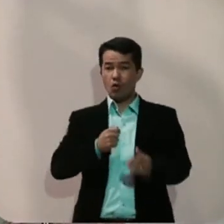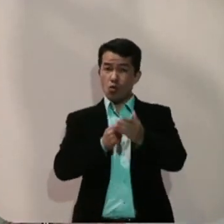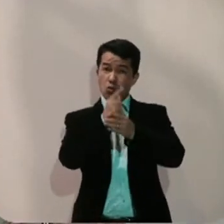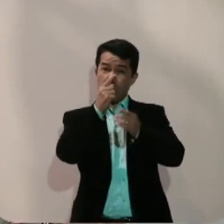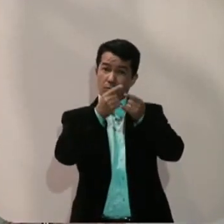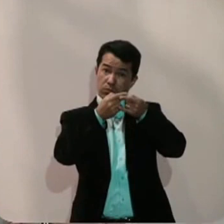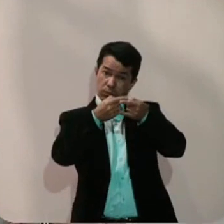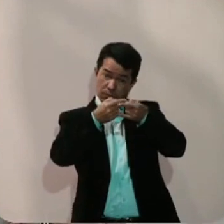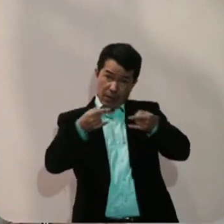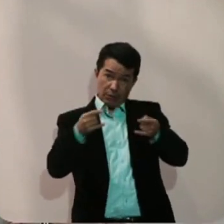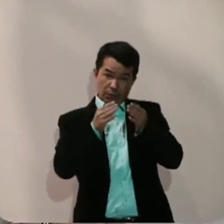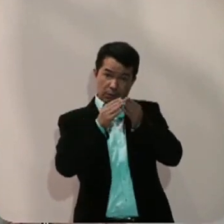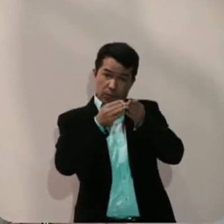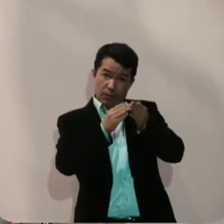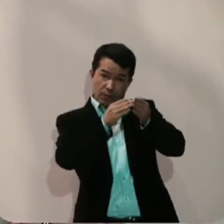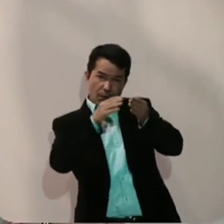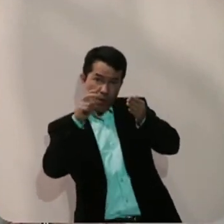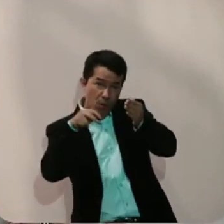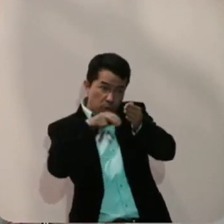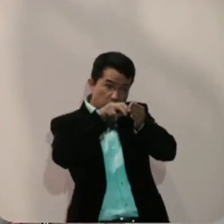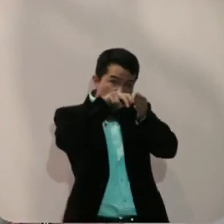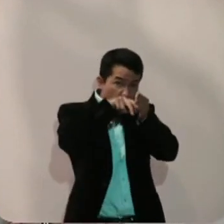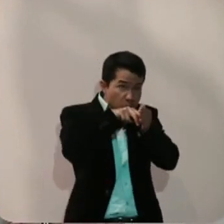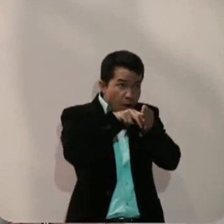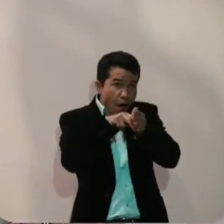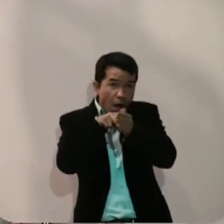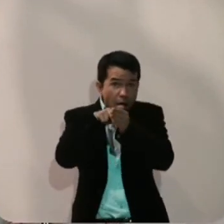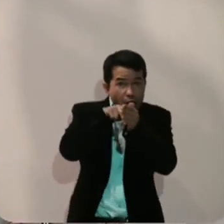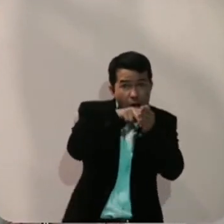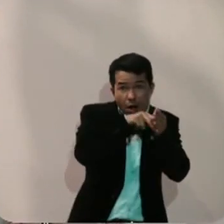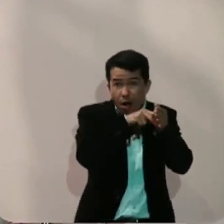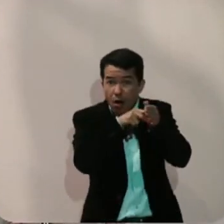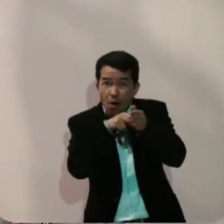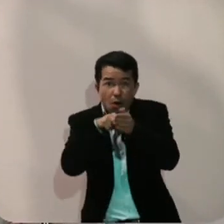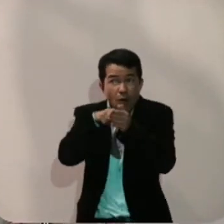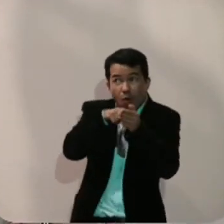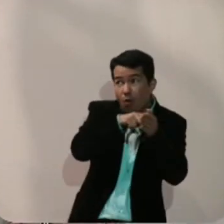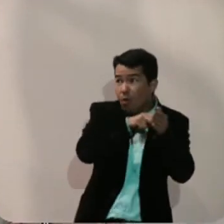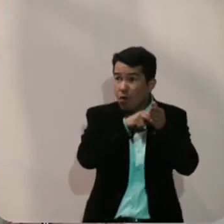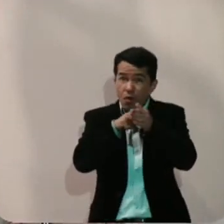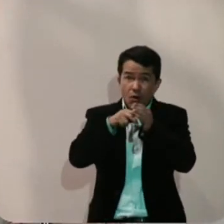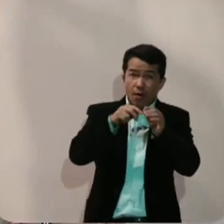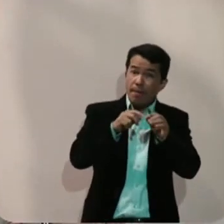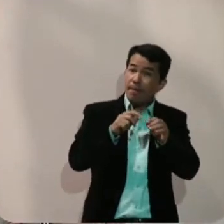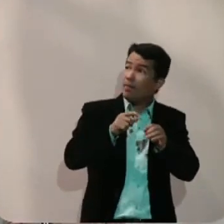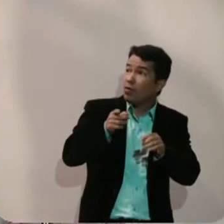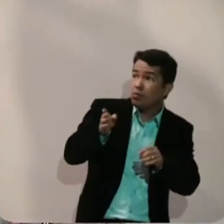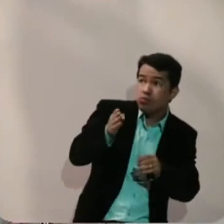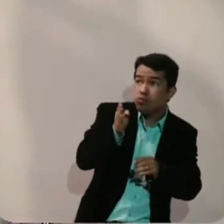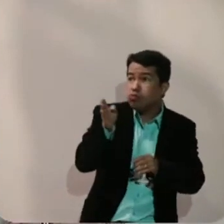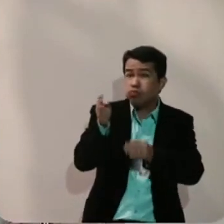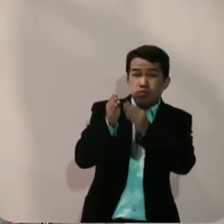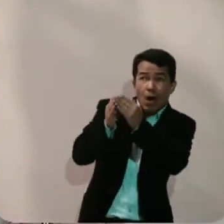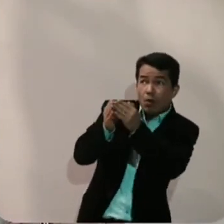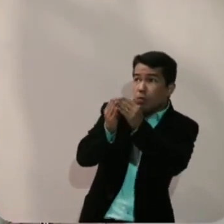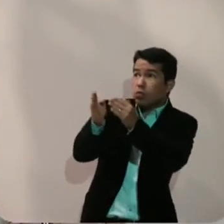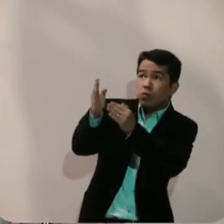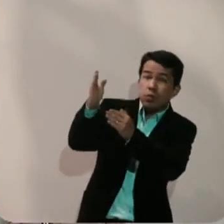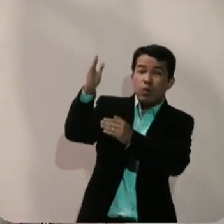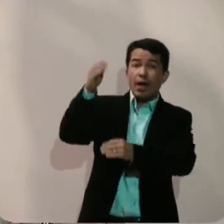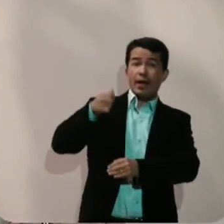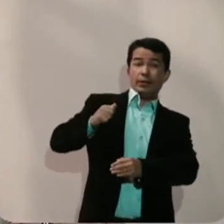vai tentar chegar em Tarsis, que ficava na Espanha, do outro lado do mundo, e todo esse tempo